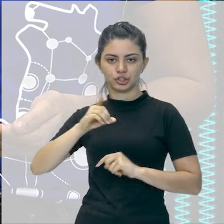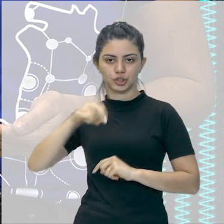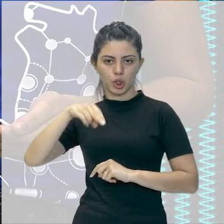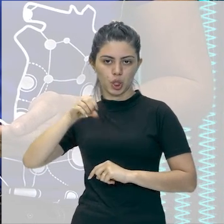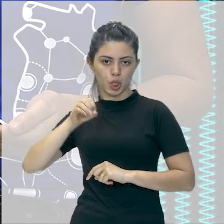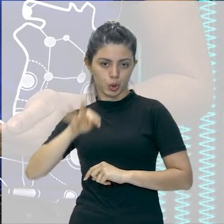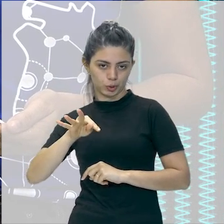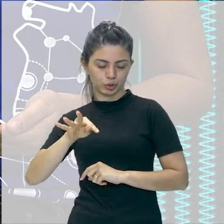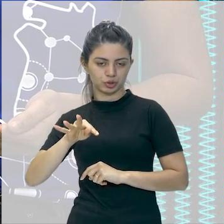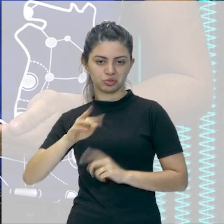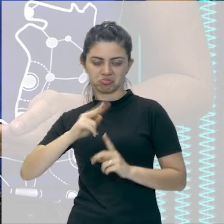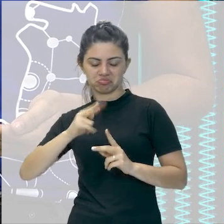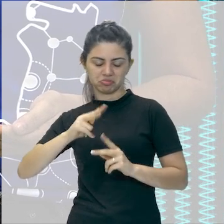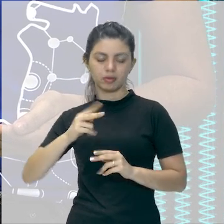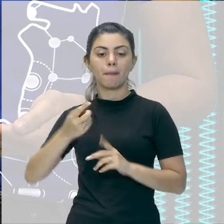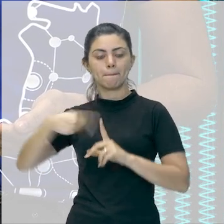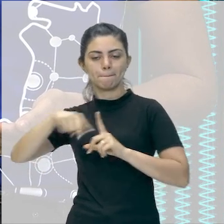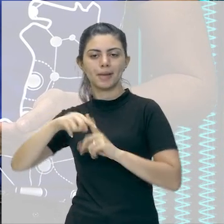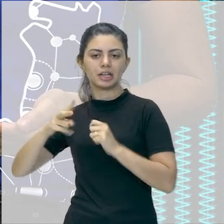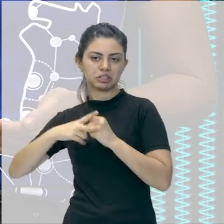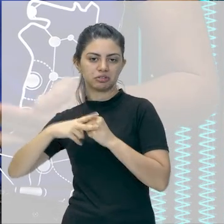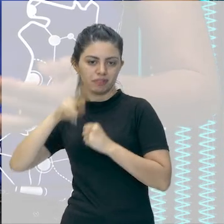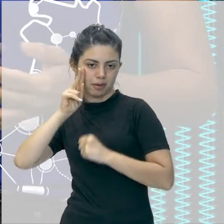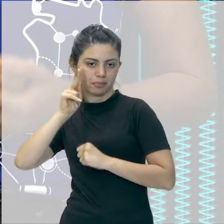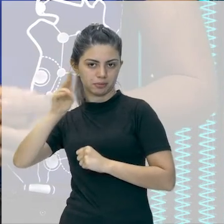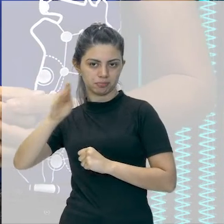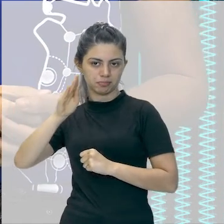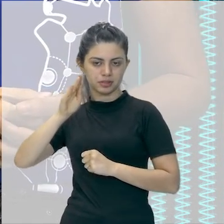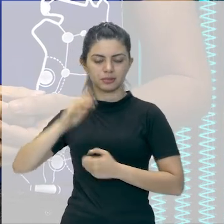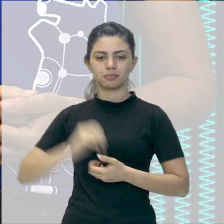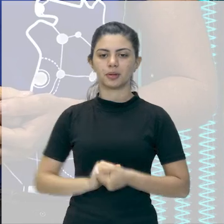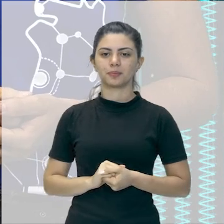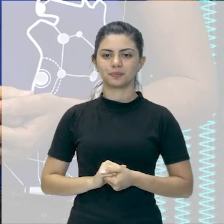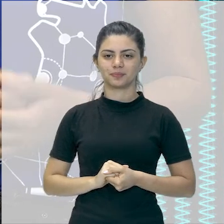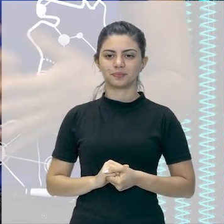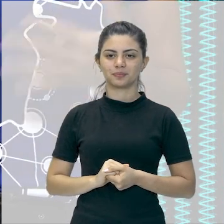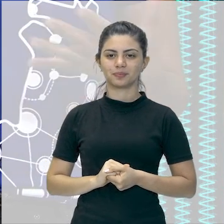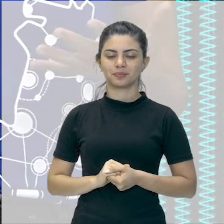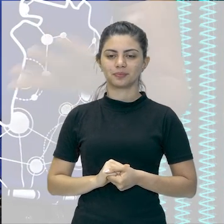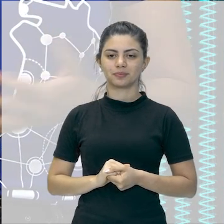did not, mais o verbo no infinitivo sem o